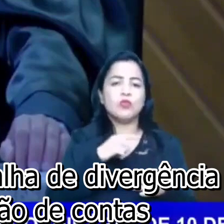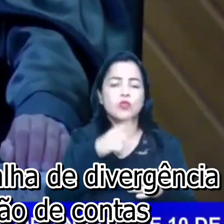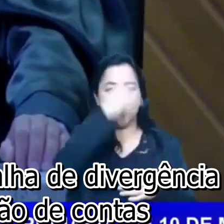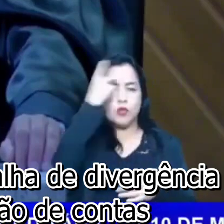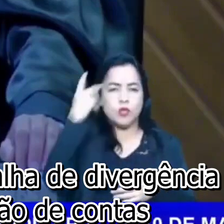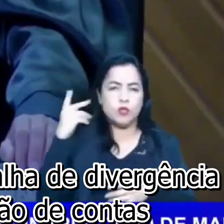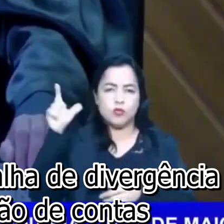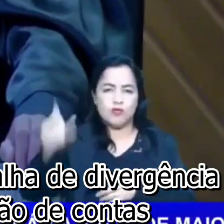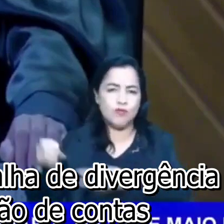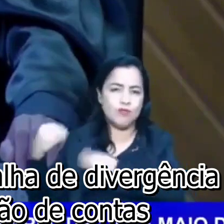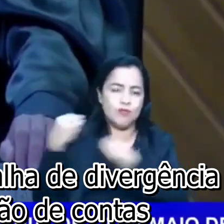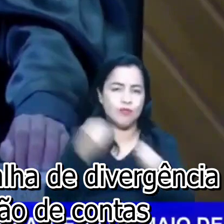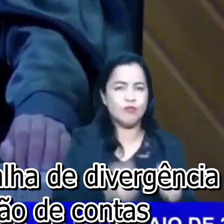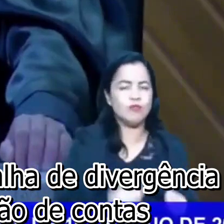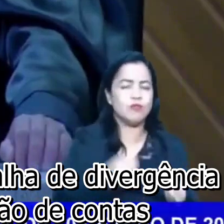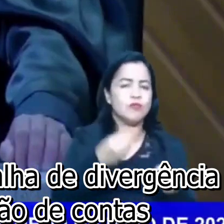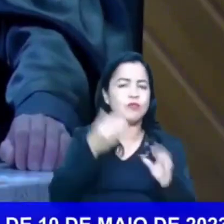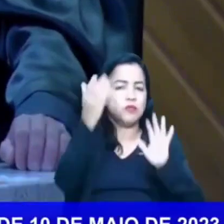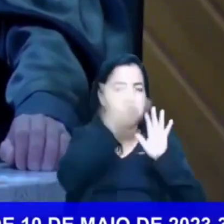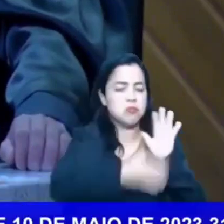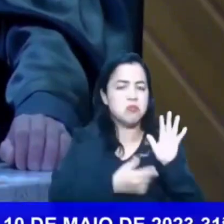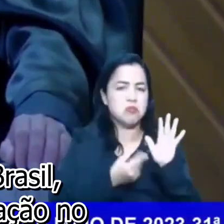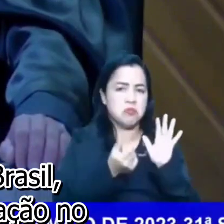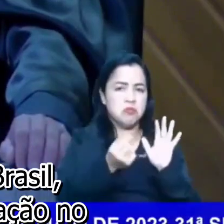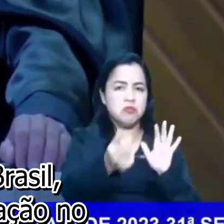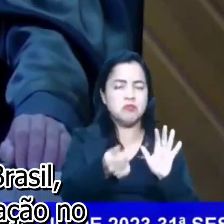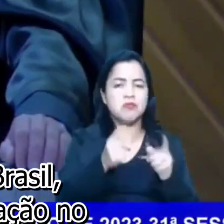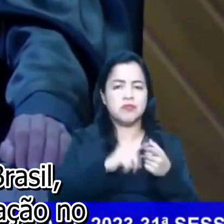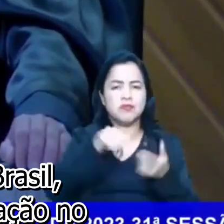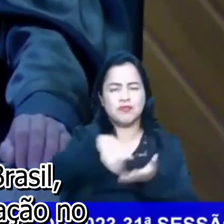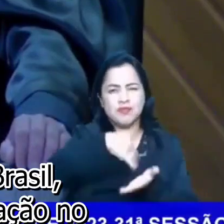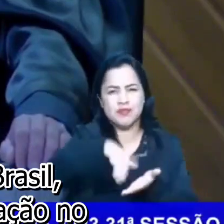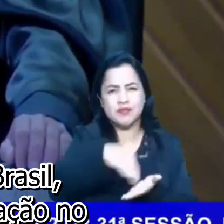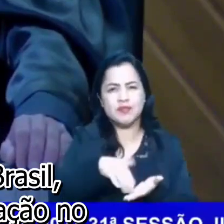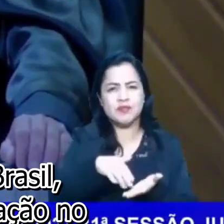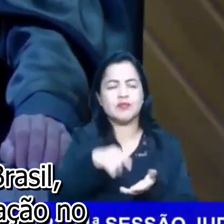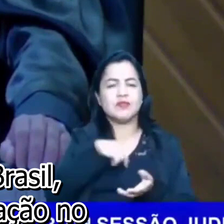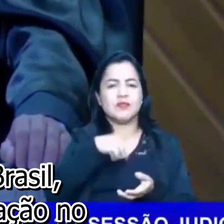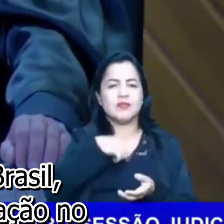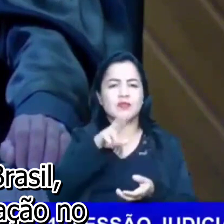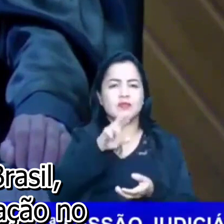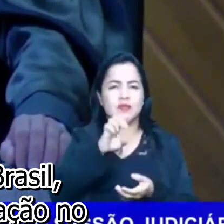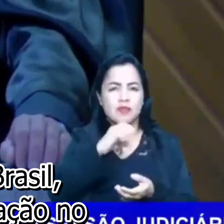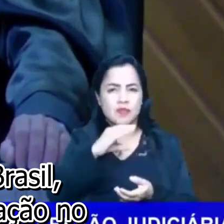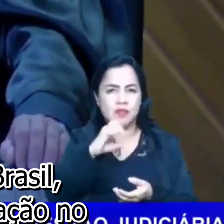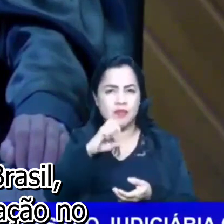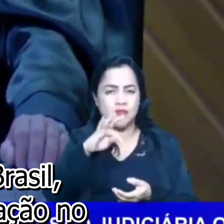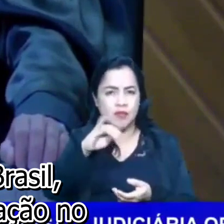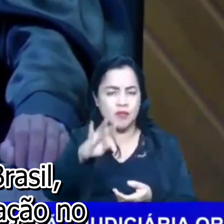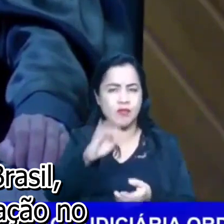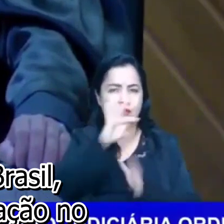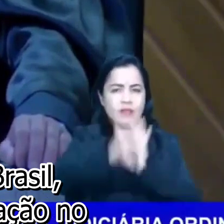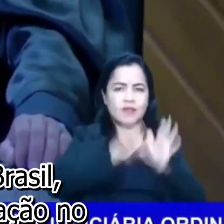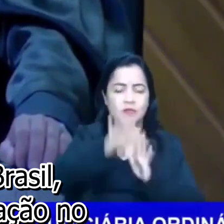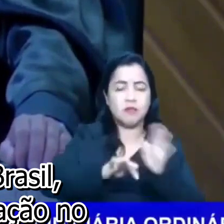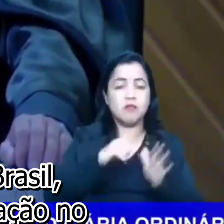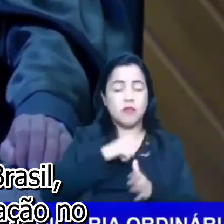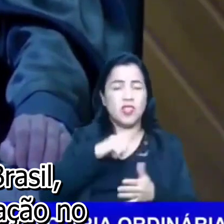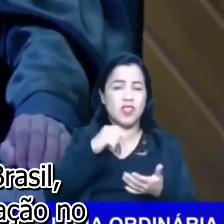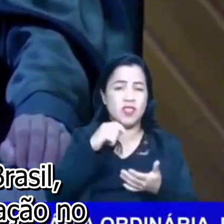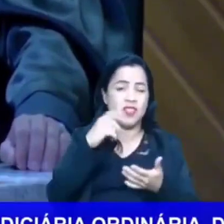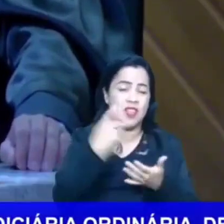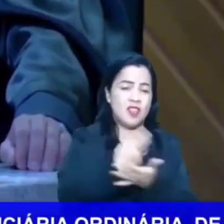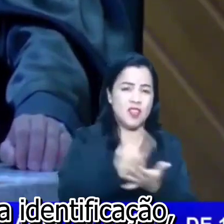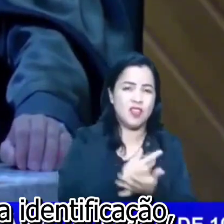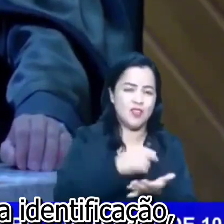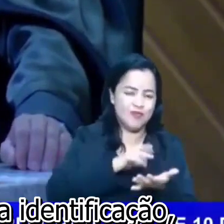doadores constantes na prestação de contas e da Secretaria da Receita Federal do Brasil, verifico que se trata de mero erro de digitação no